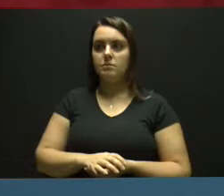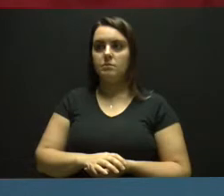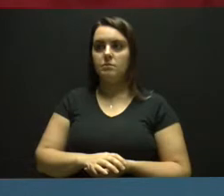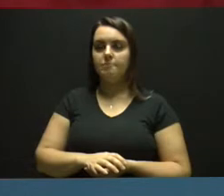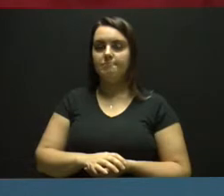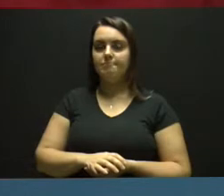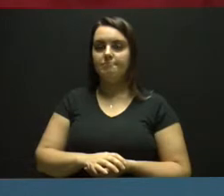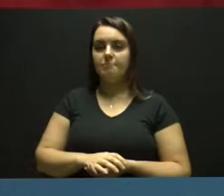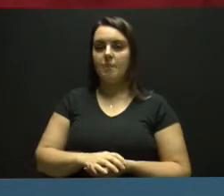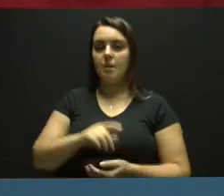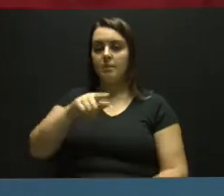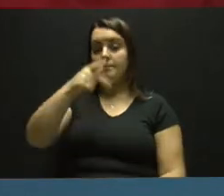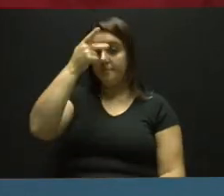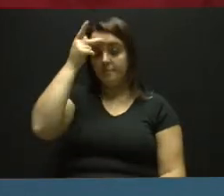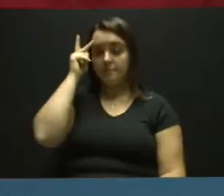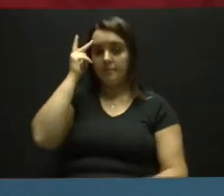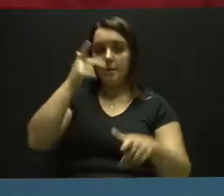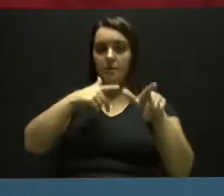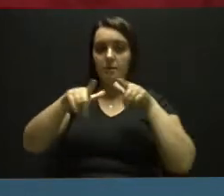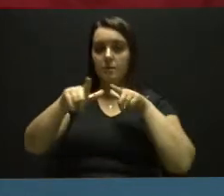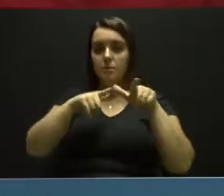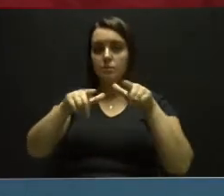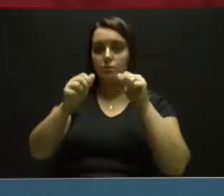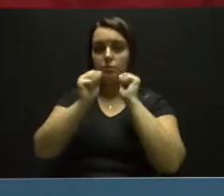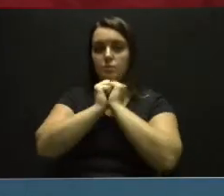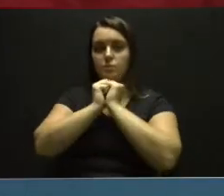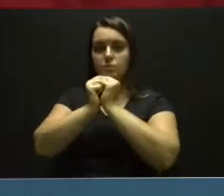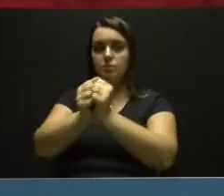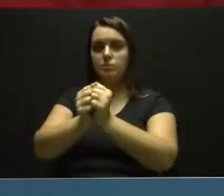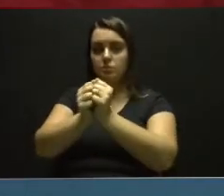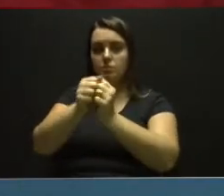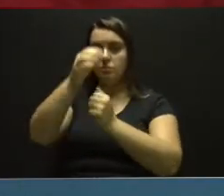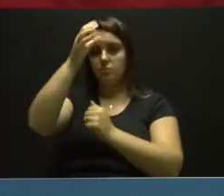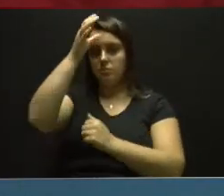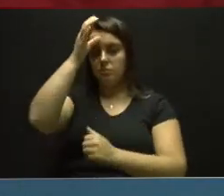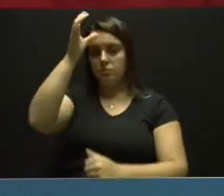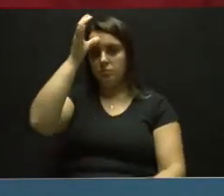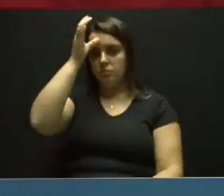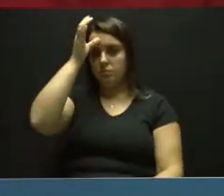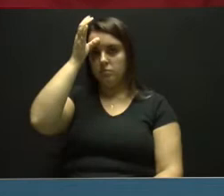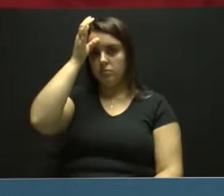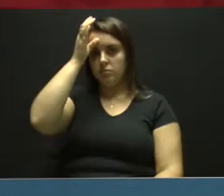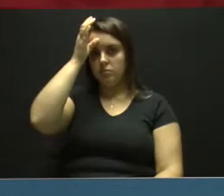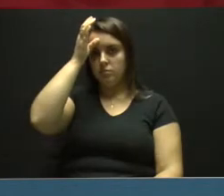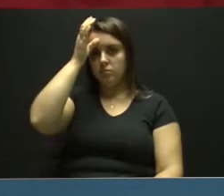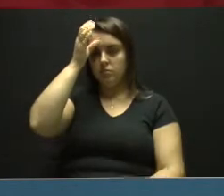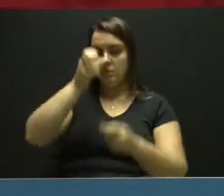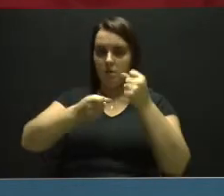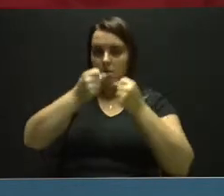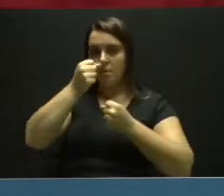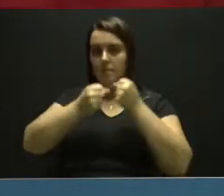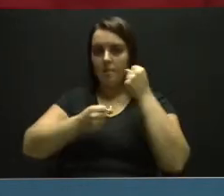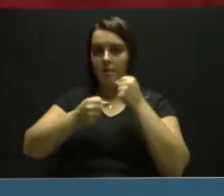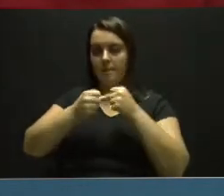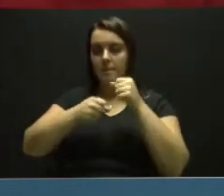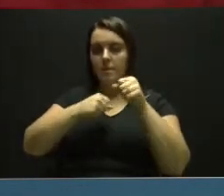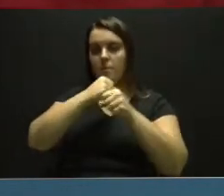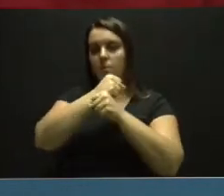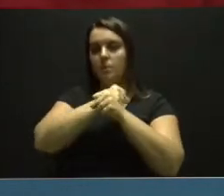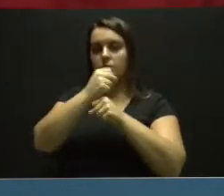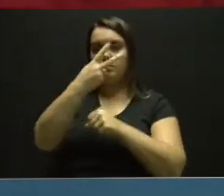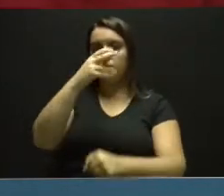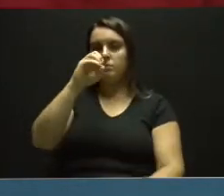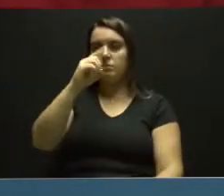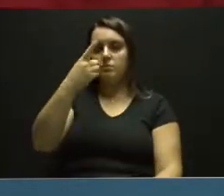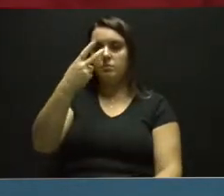nosso homenageado e trabalhou com seu tio na área de despachos aduaneiros em 2003 ingressou na prefeitura